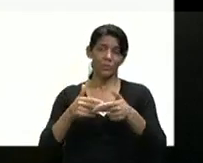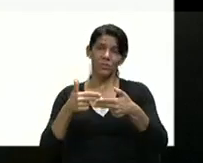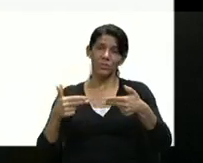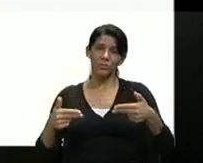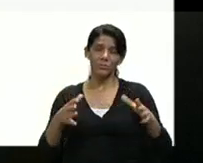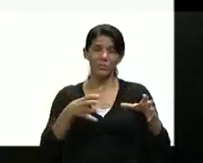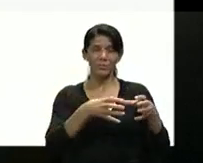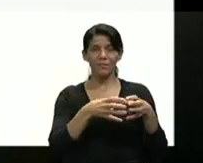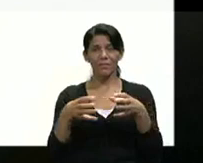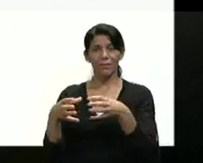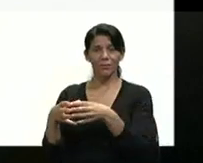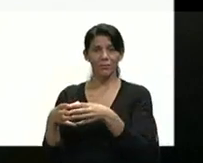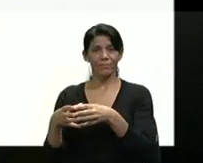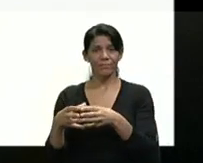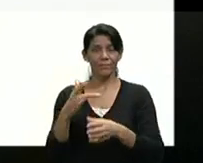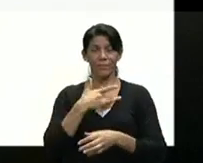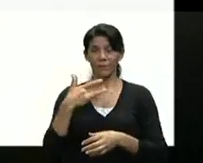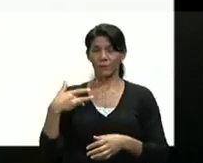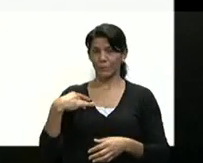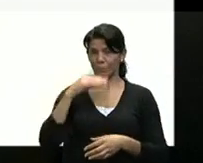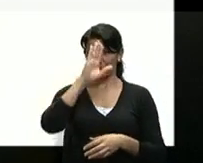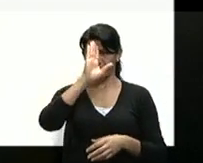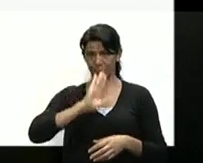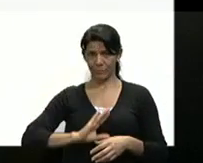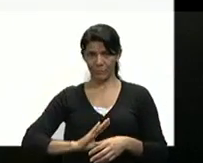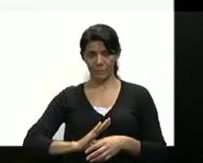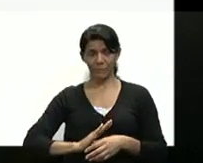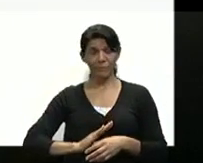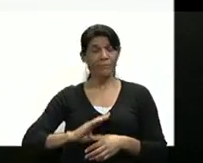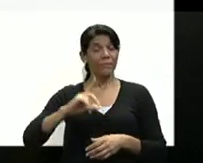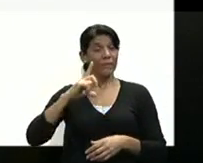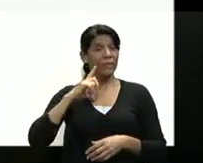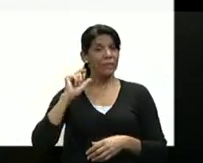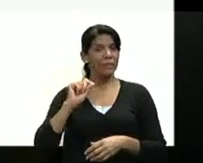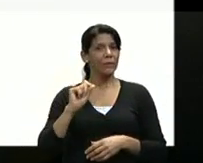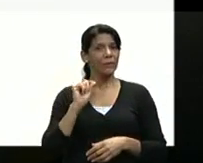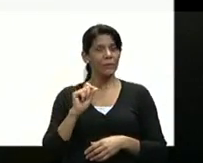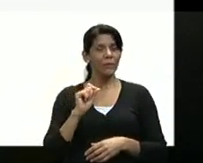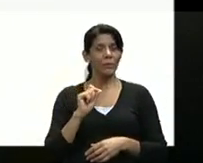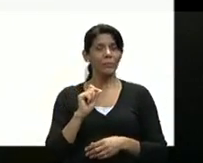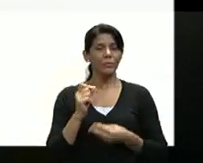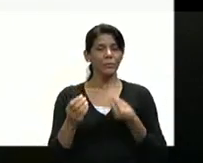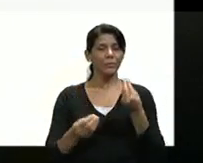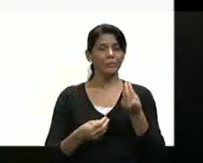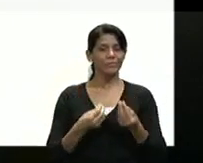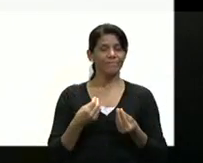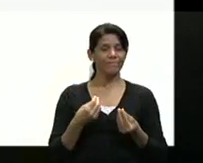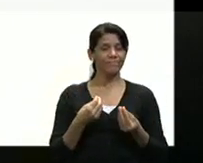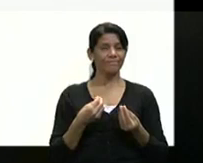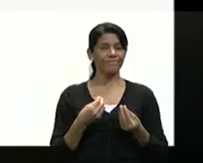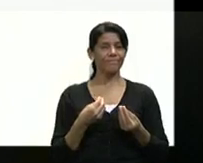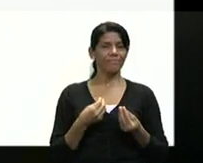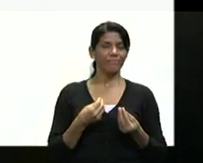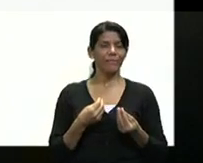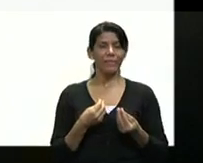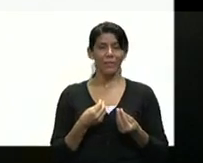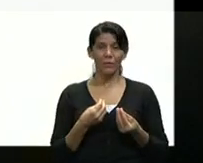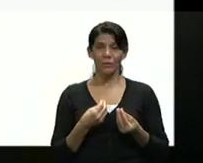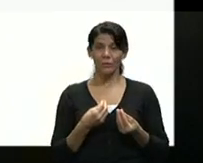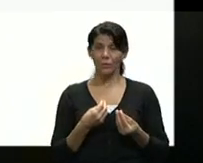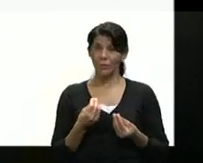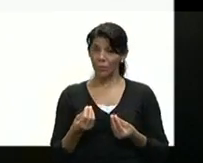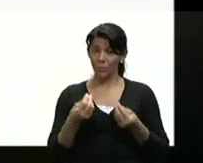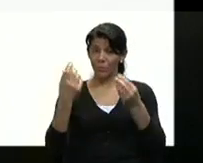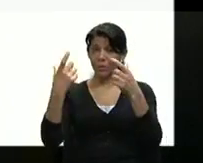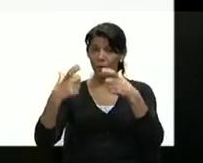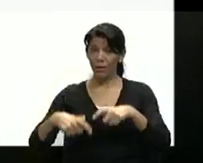algum setor da saúde pública. Então, nós temos aqui como um ponto de tratamento, como